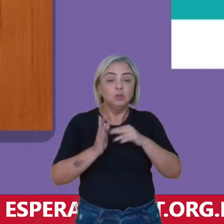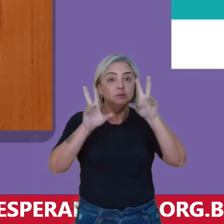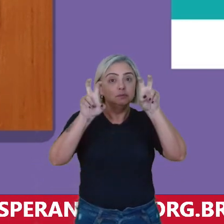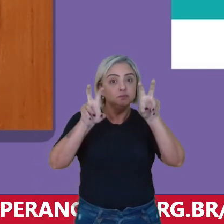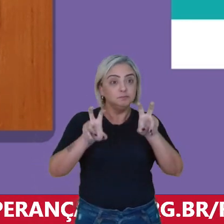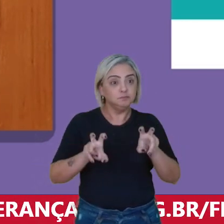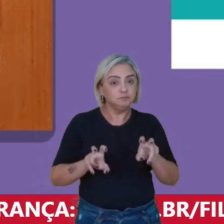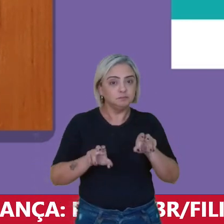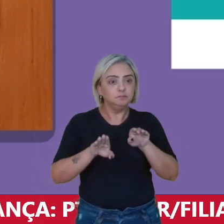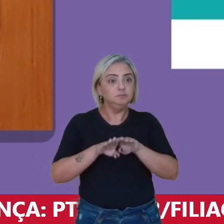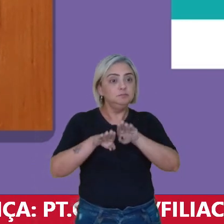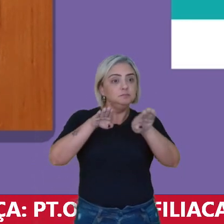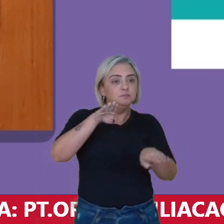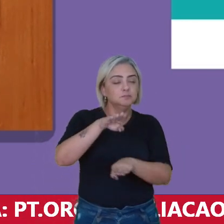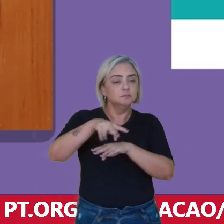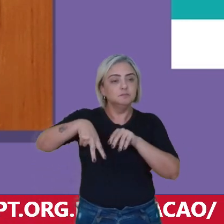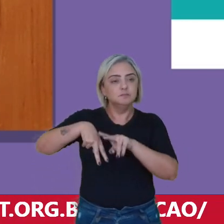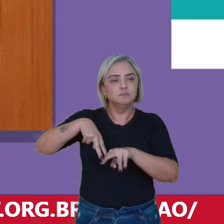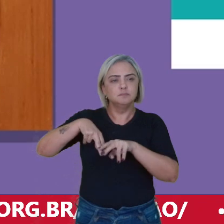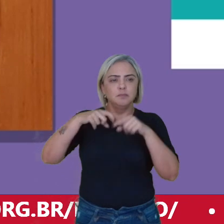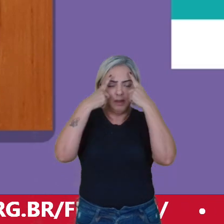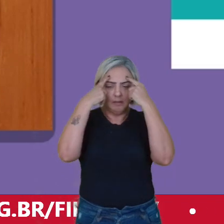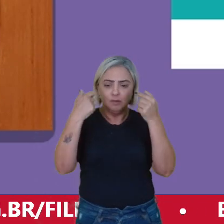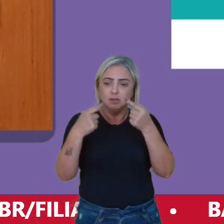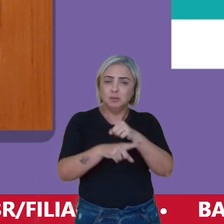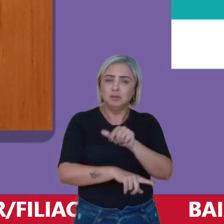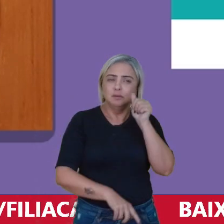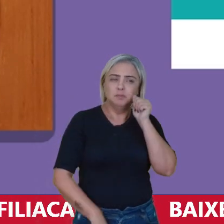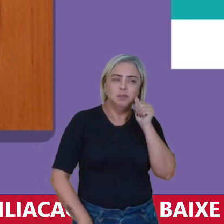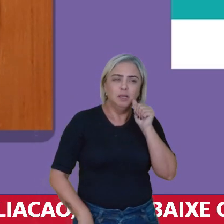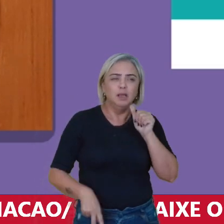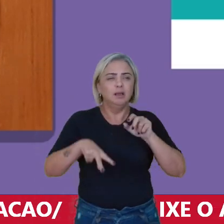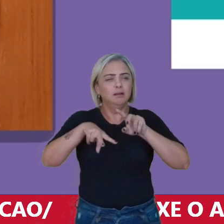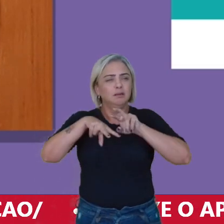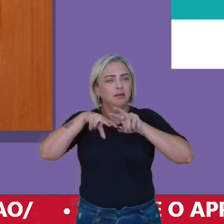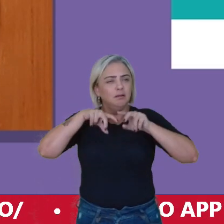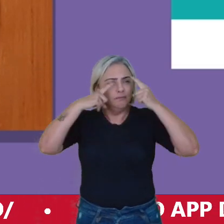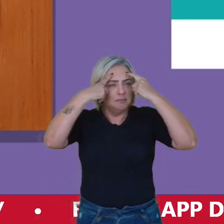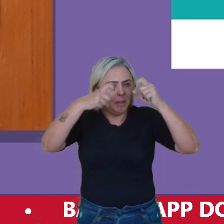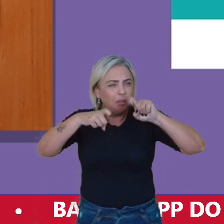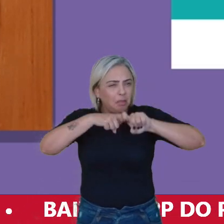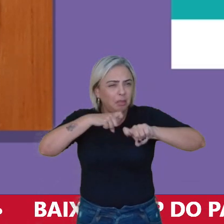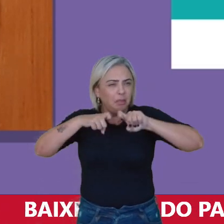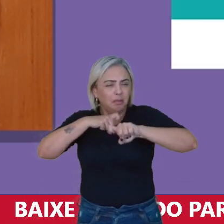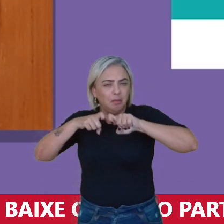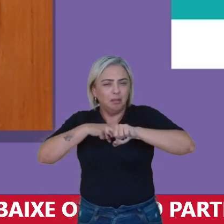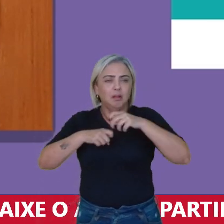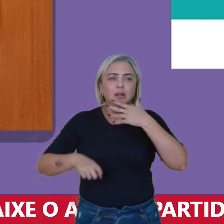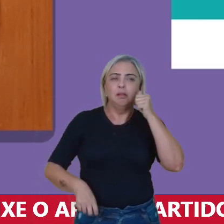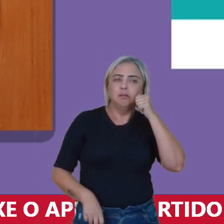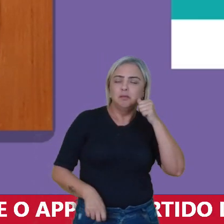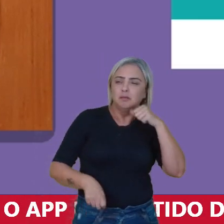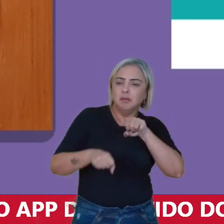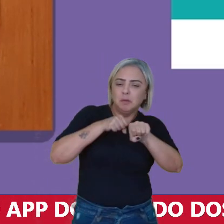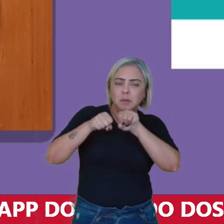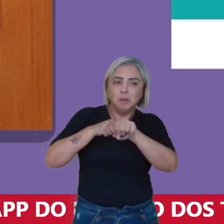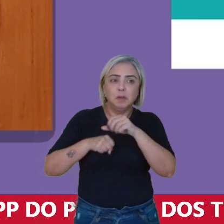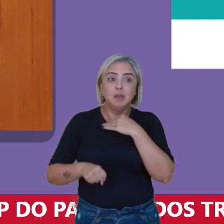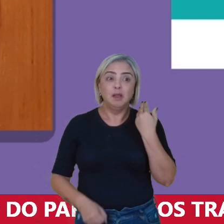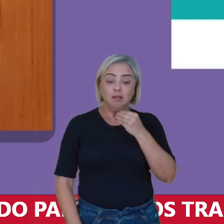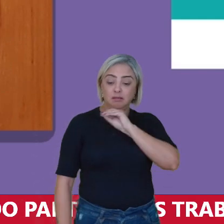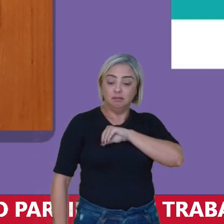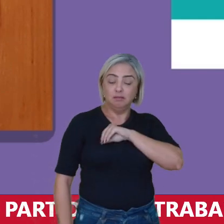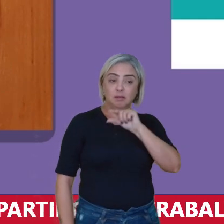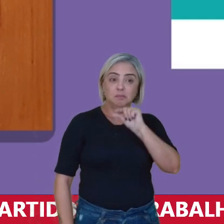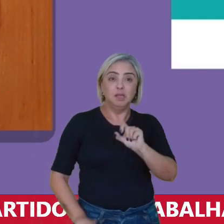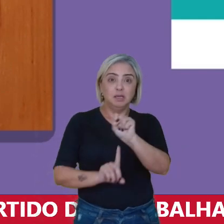opinião, de desigualdade de gênero, a violência contra a mulher, a violência sexual, o feminicídio, o fato de que a gente ganha menos, de que